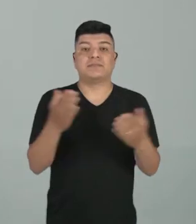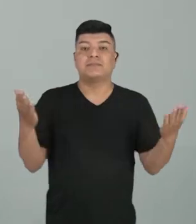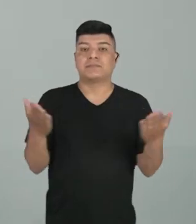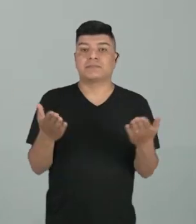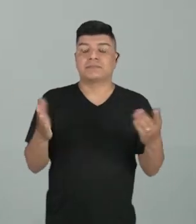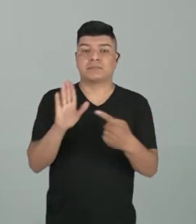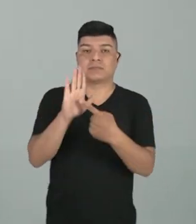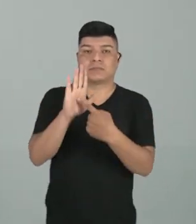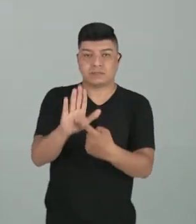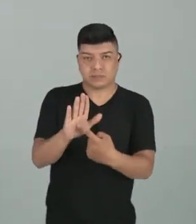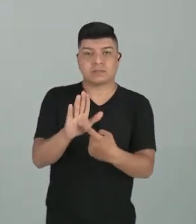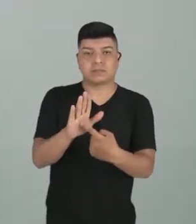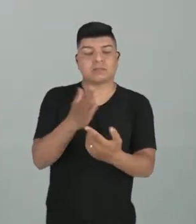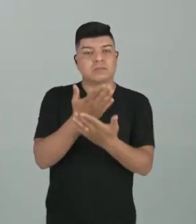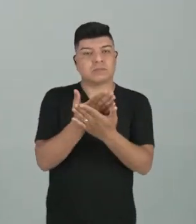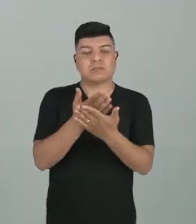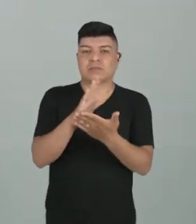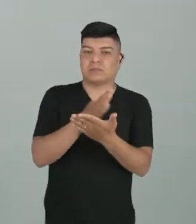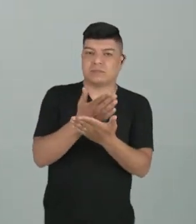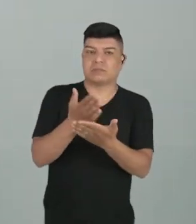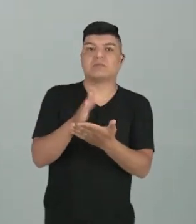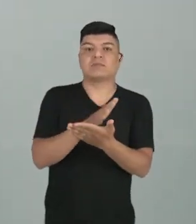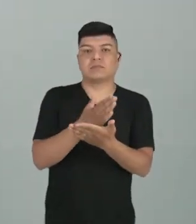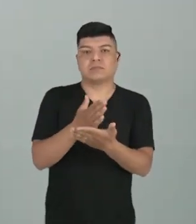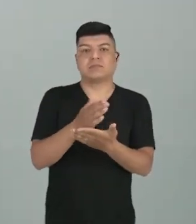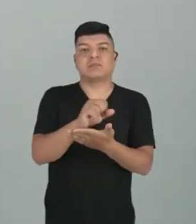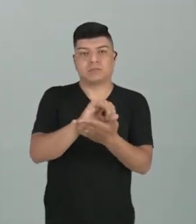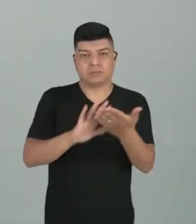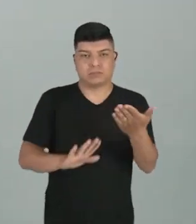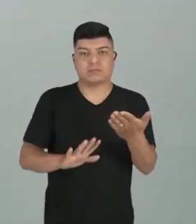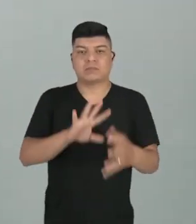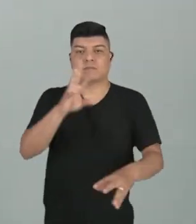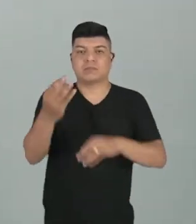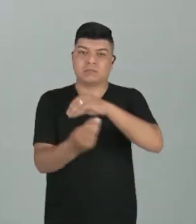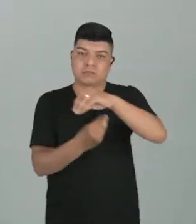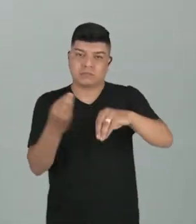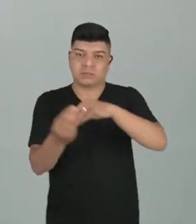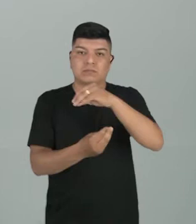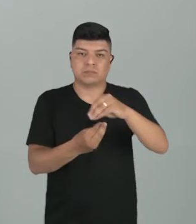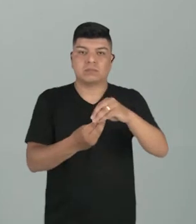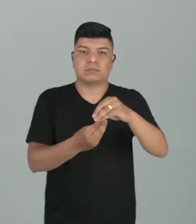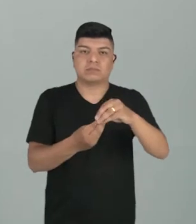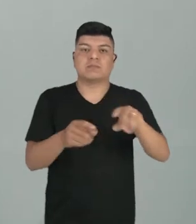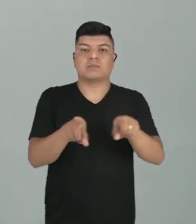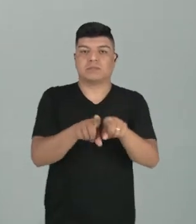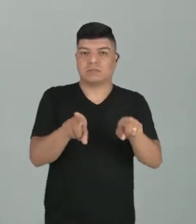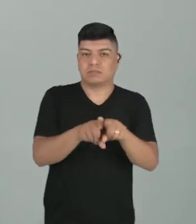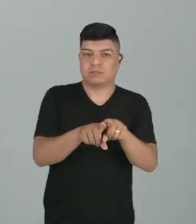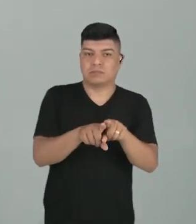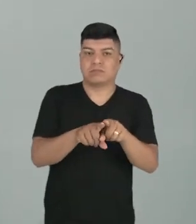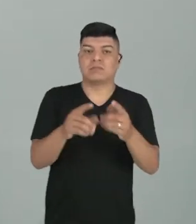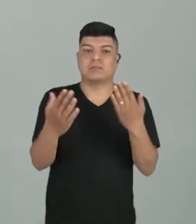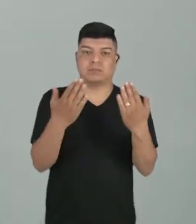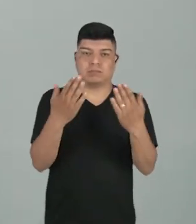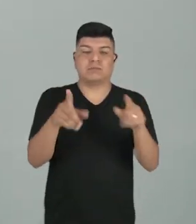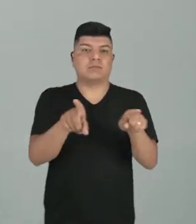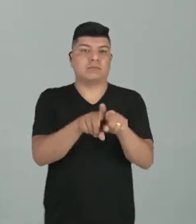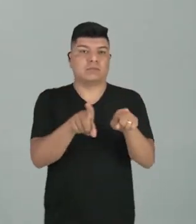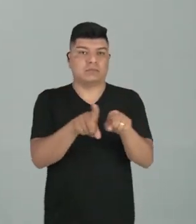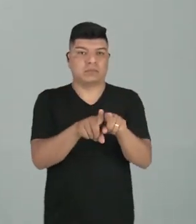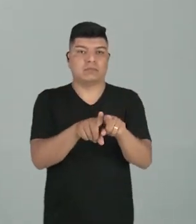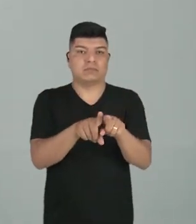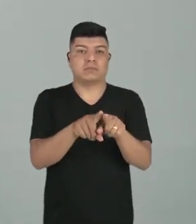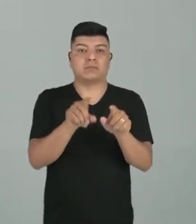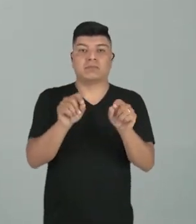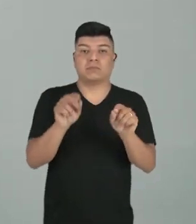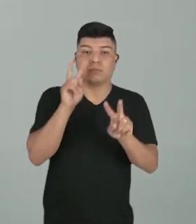vamos mostrar ou trabalhar algumas situações, problemas que envolvem razões trigonométricas e suas relações,